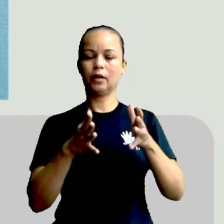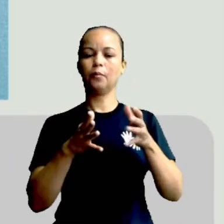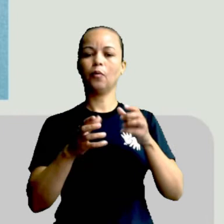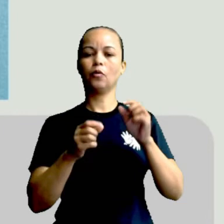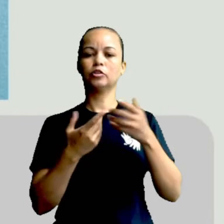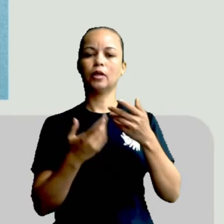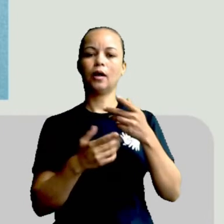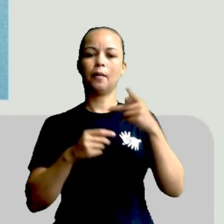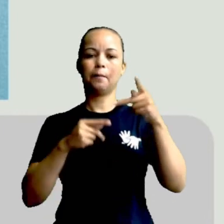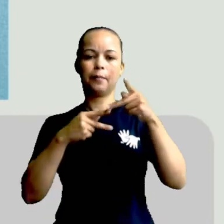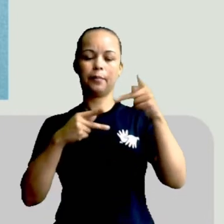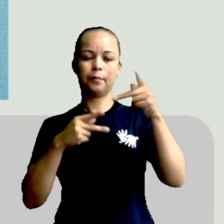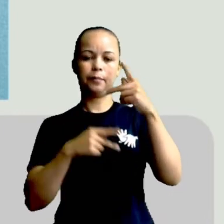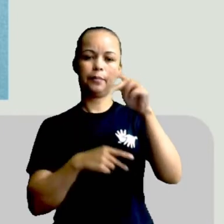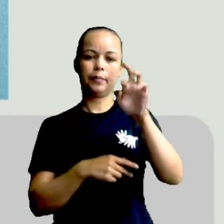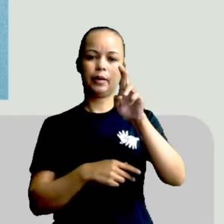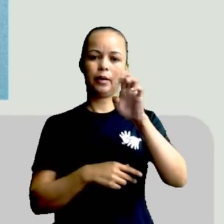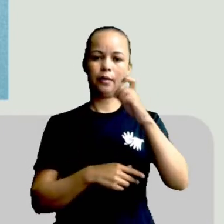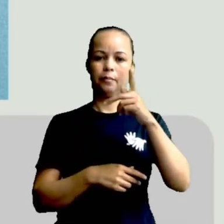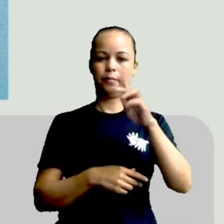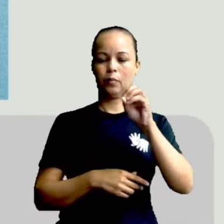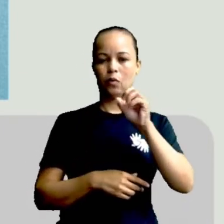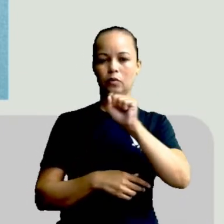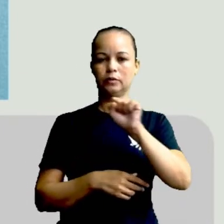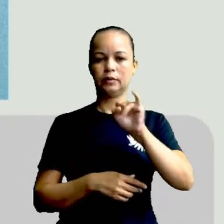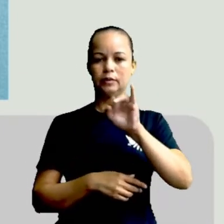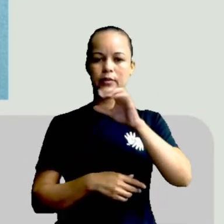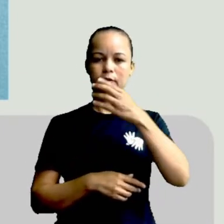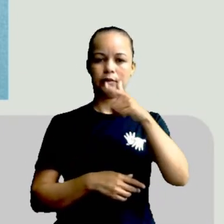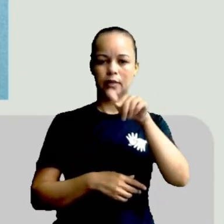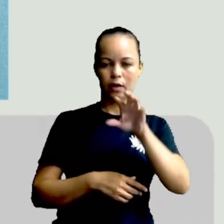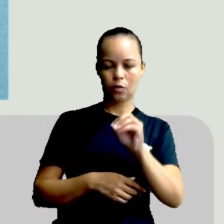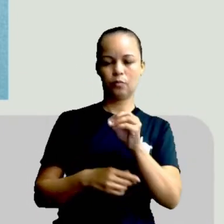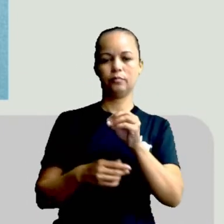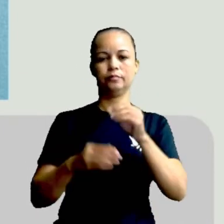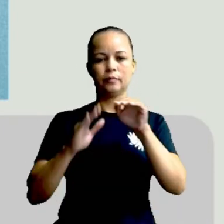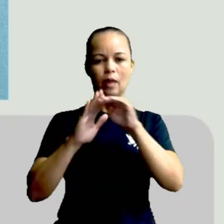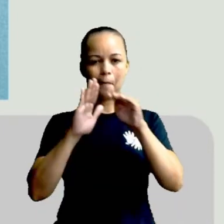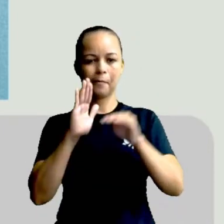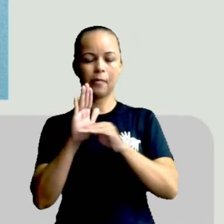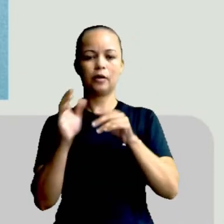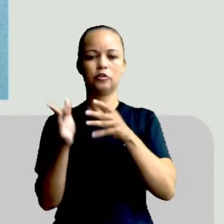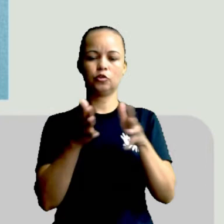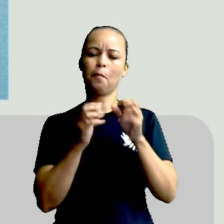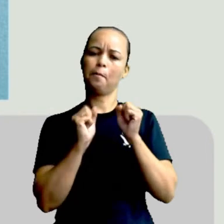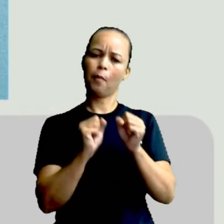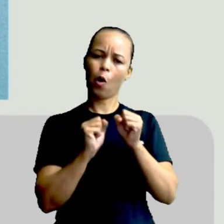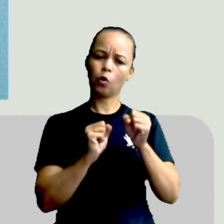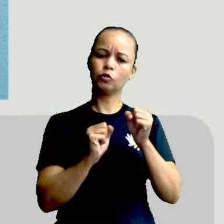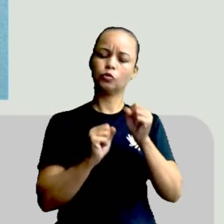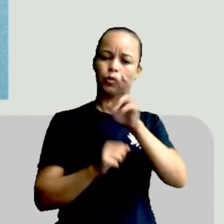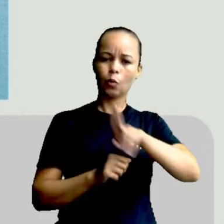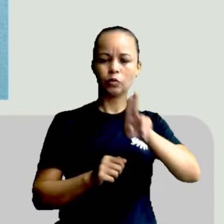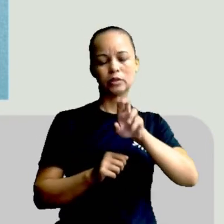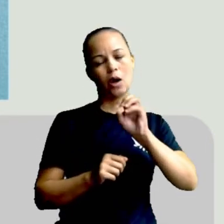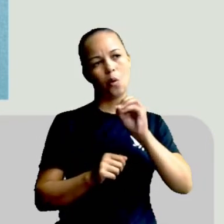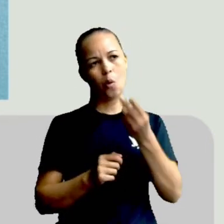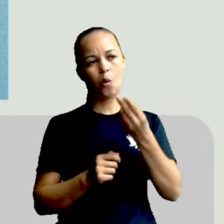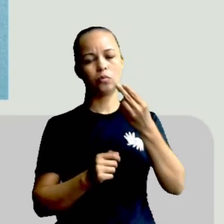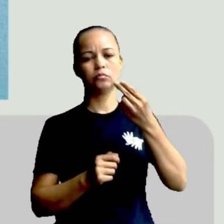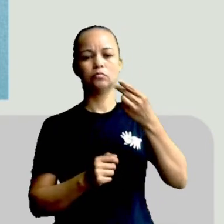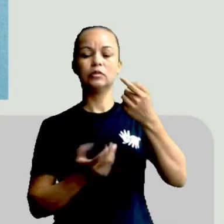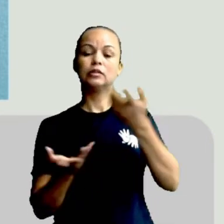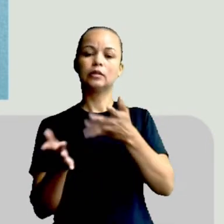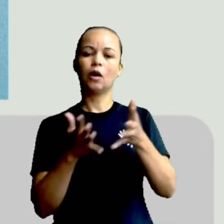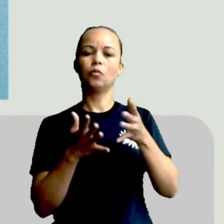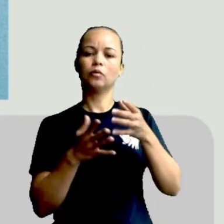até fui até a Praça posso colocar a crase Ou posso deixar sem ou fui até a Praça